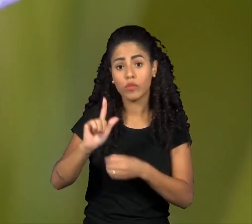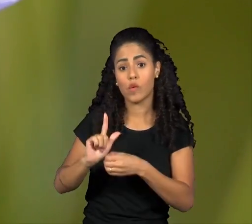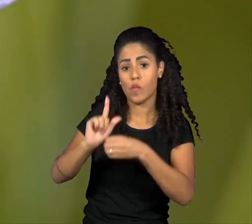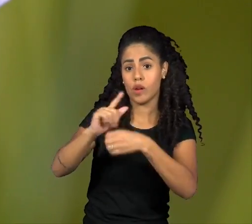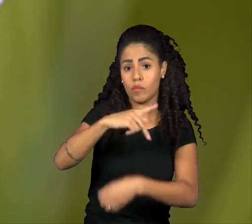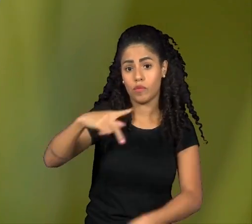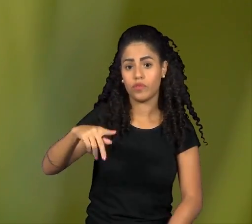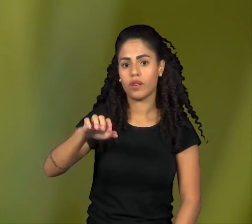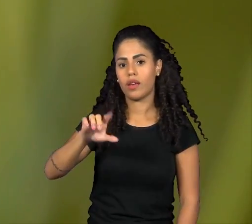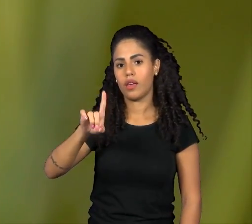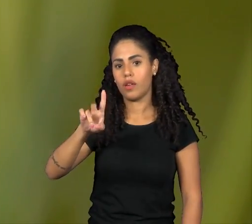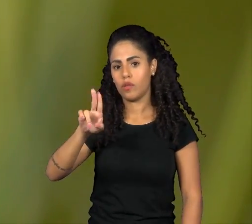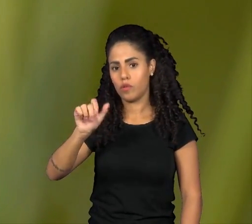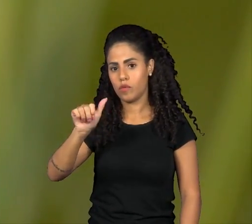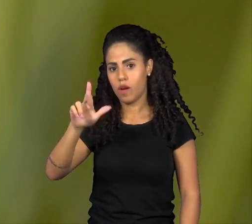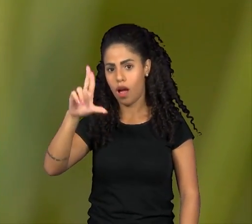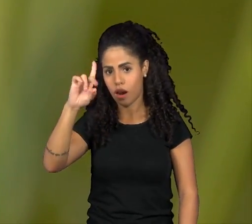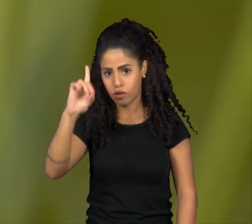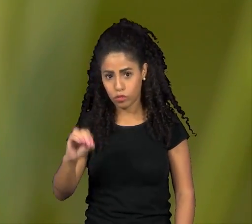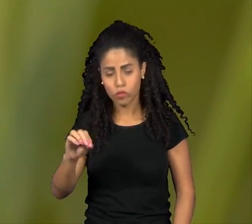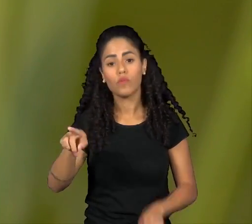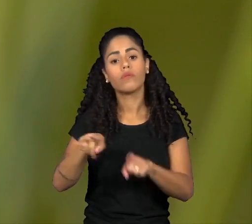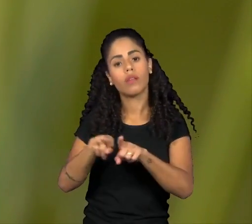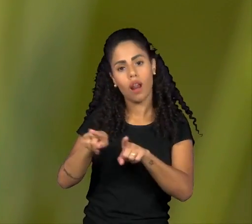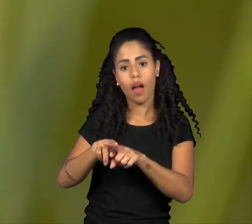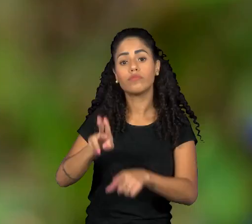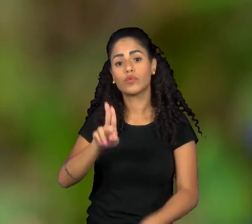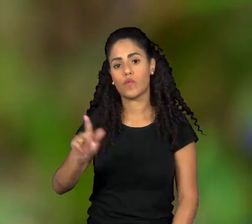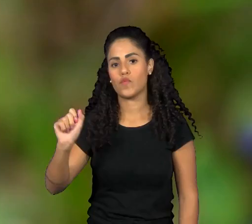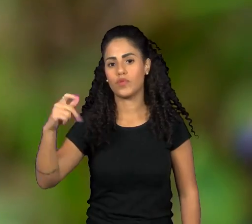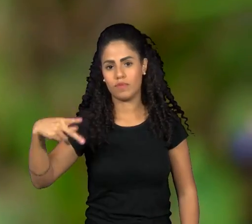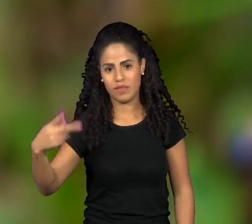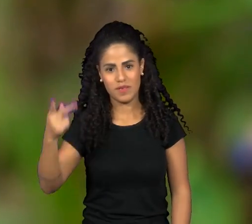professor Eduardo Almeida, da Universidade Estadual de São Paulo.